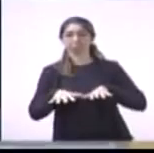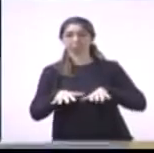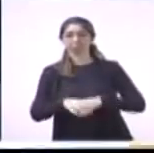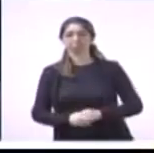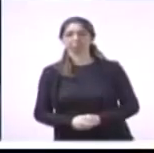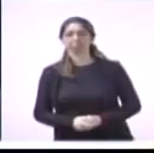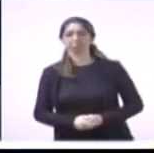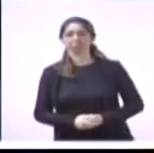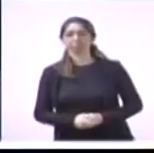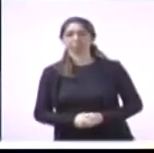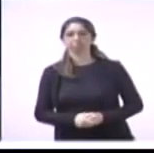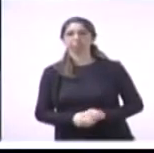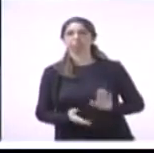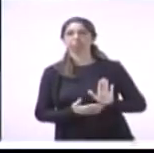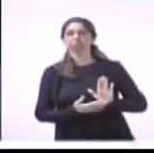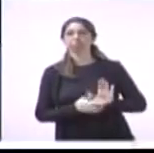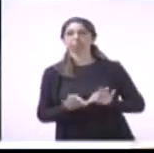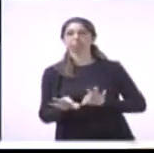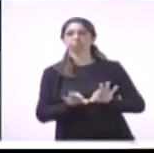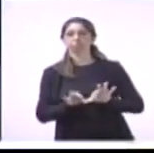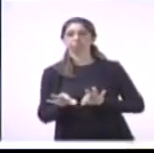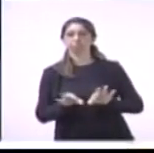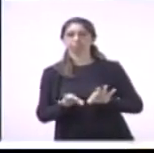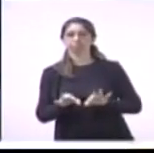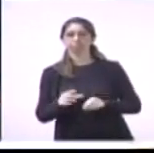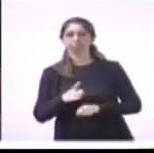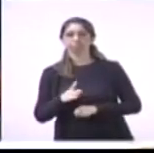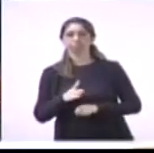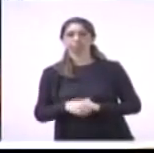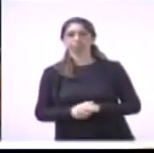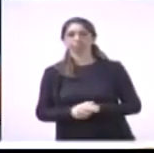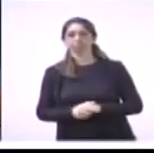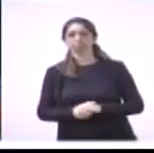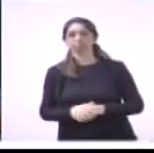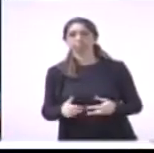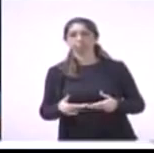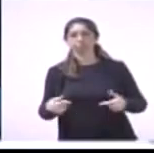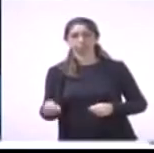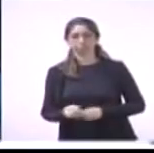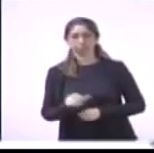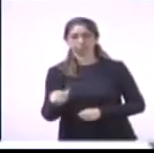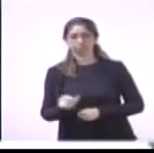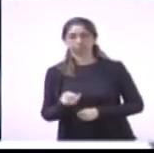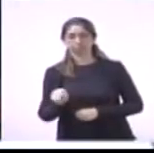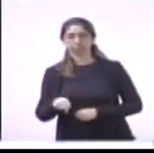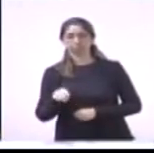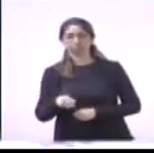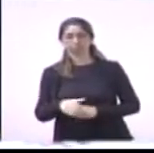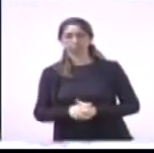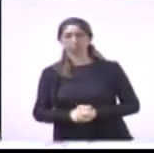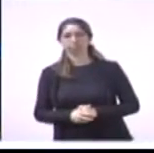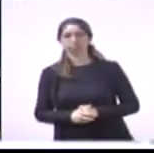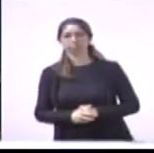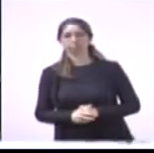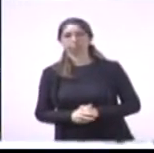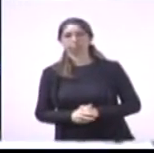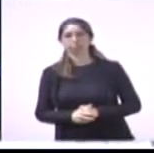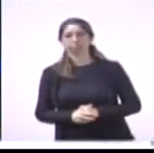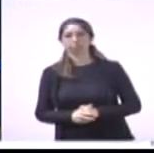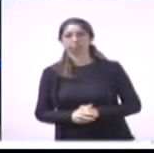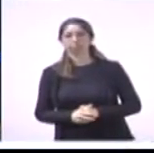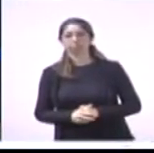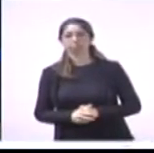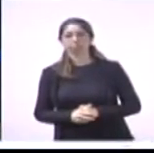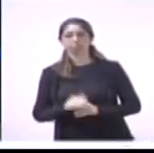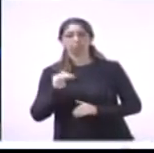O plano contém muitas questões importantes nos vários níveis, né, da educação,